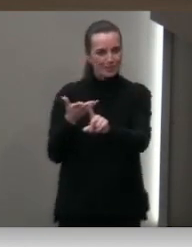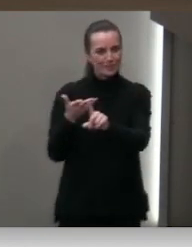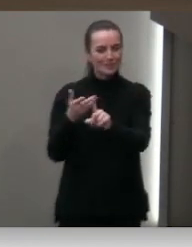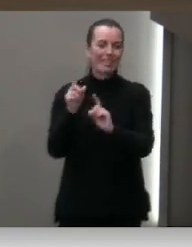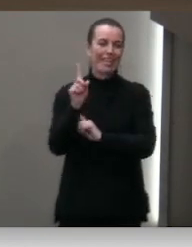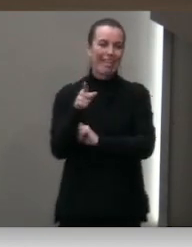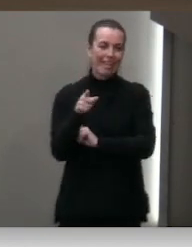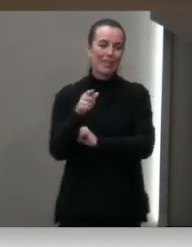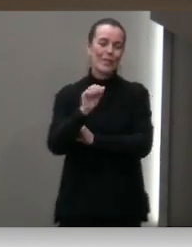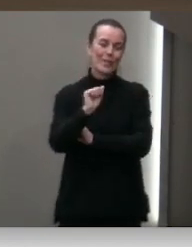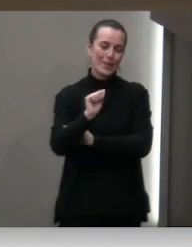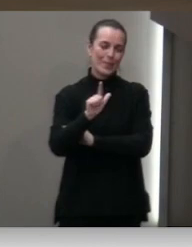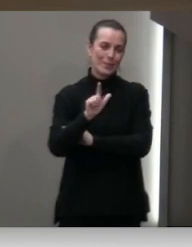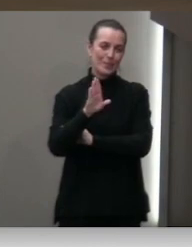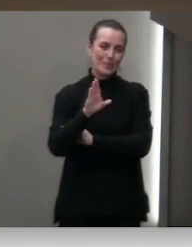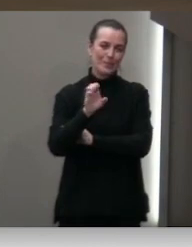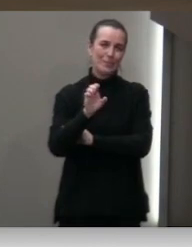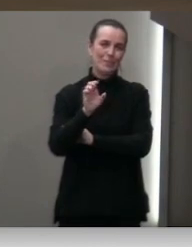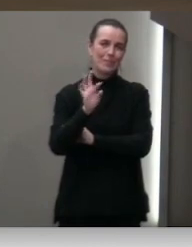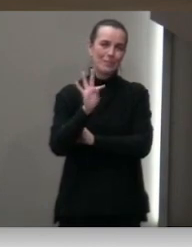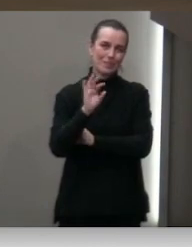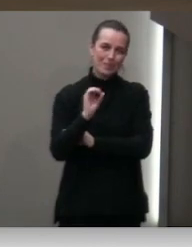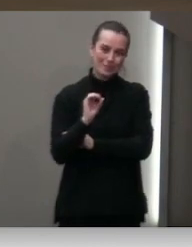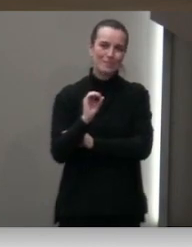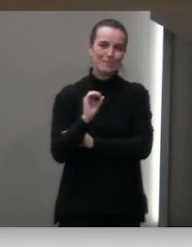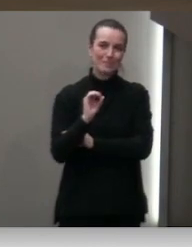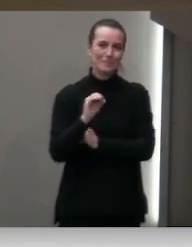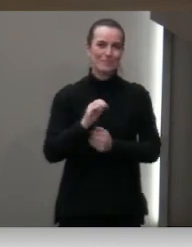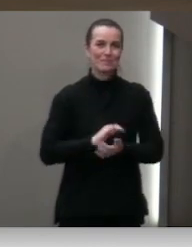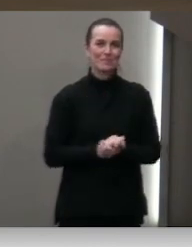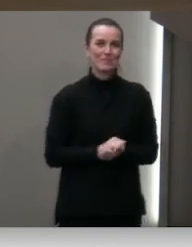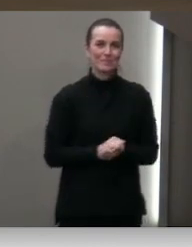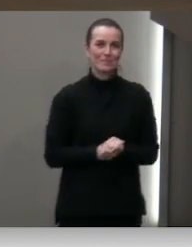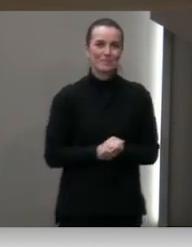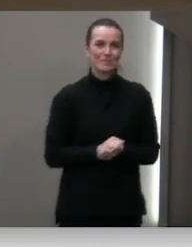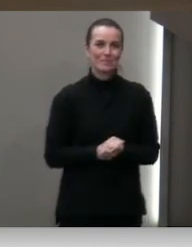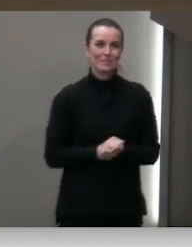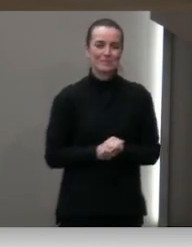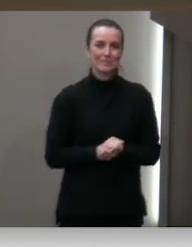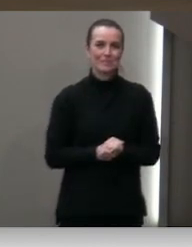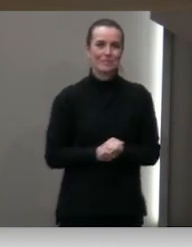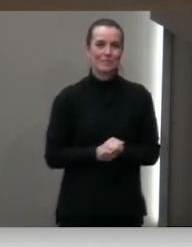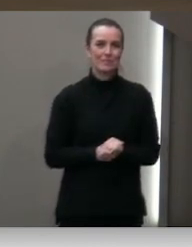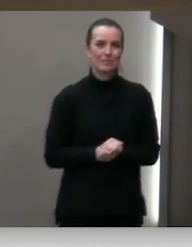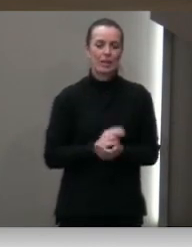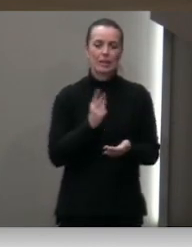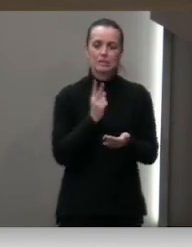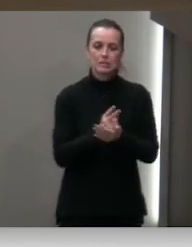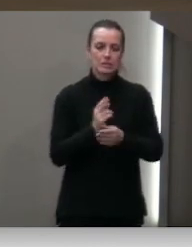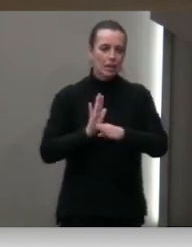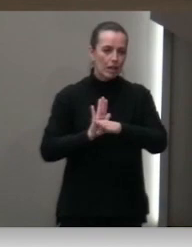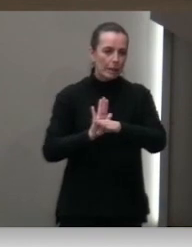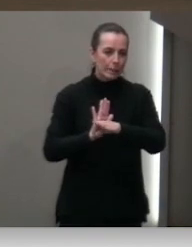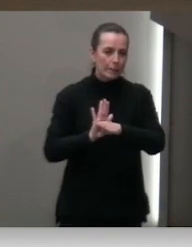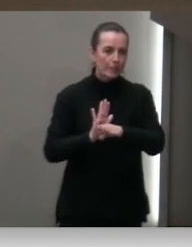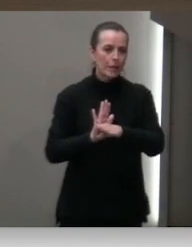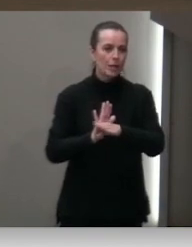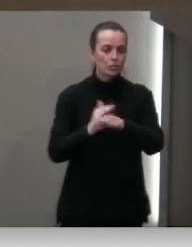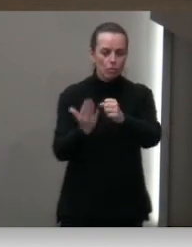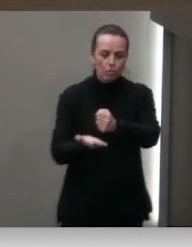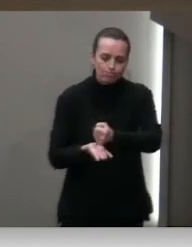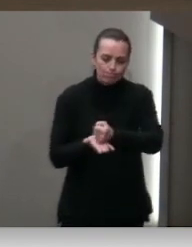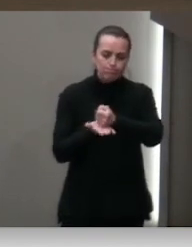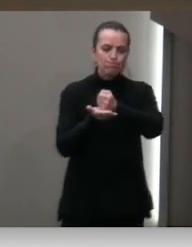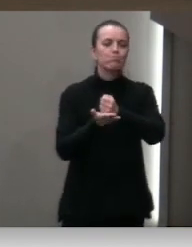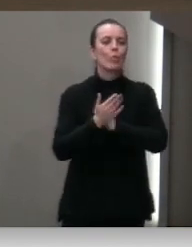de bom, aquilo de retidão que ele teve sempre, né, quando secretário de administração, sempre nos ajudando e sempre me dando suporte quando eu